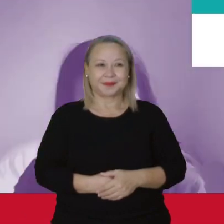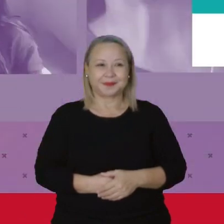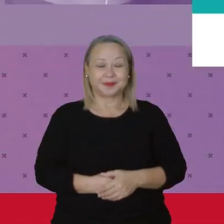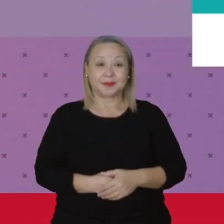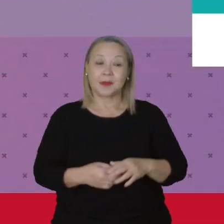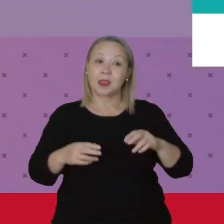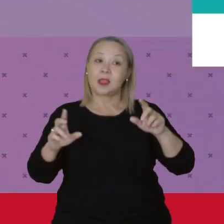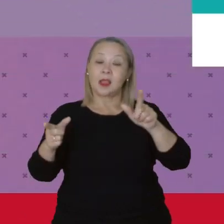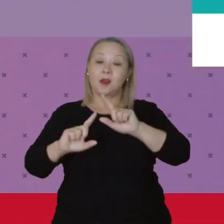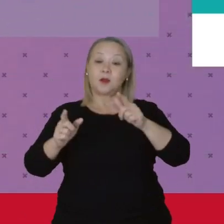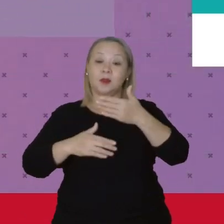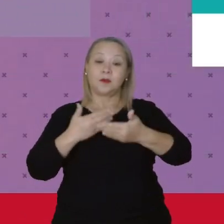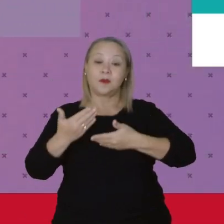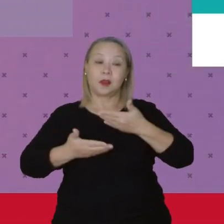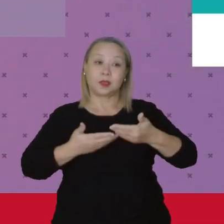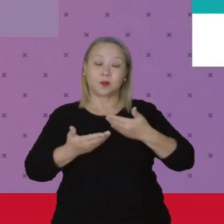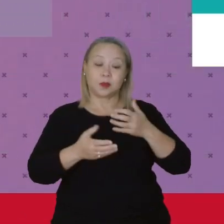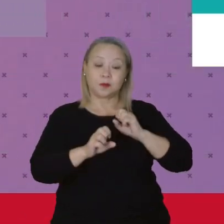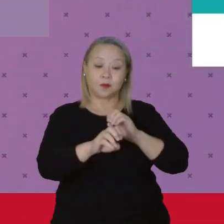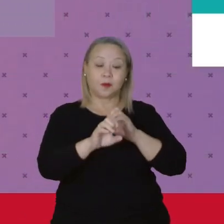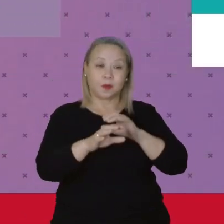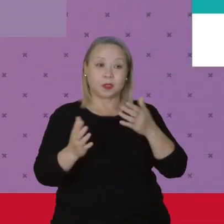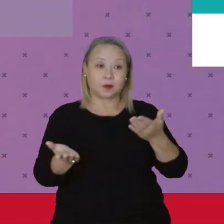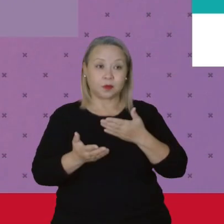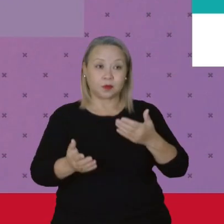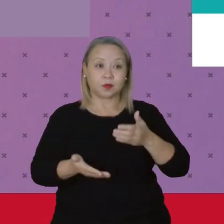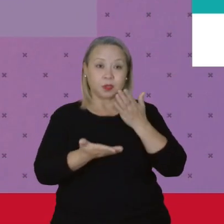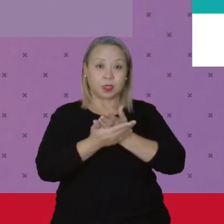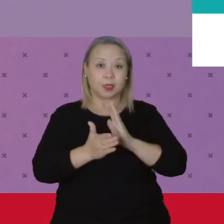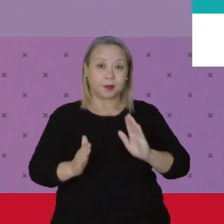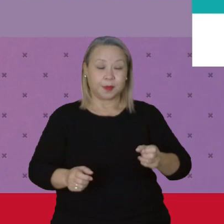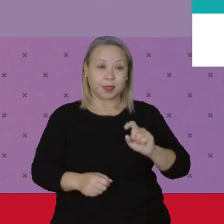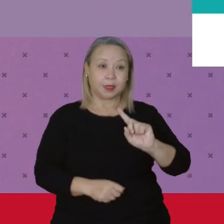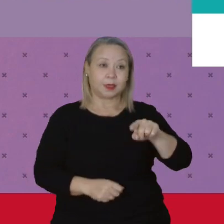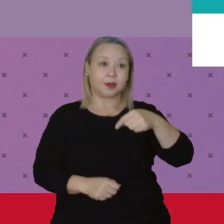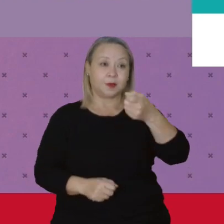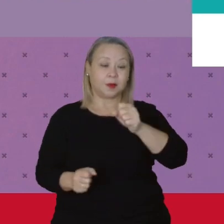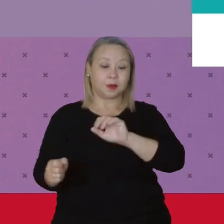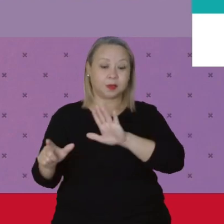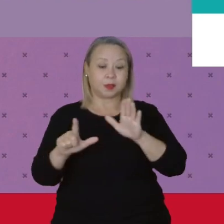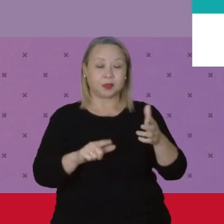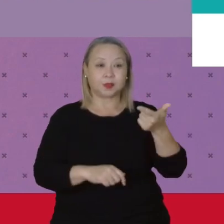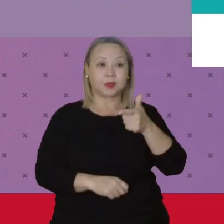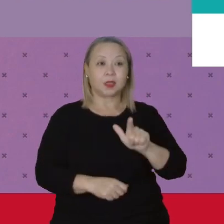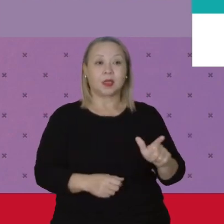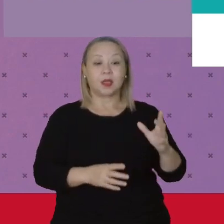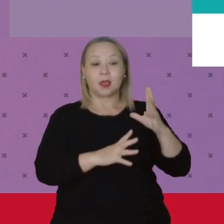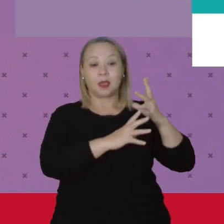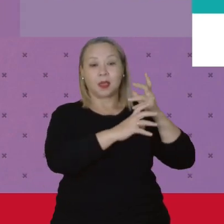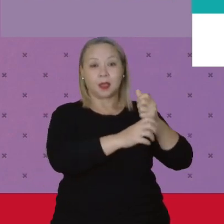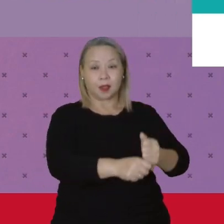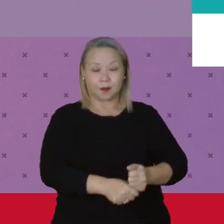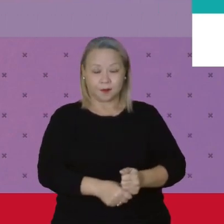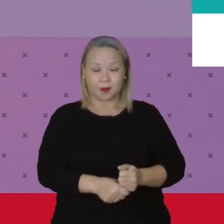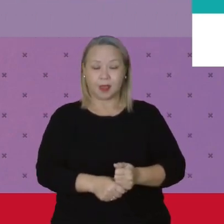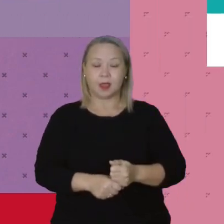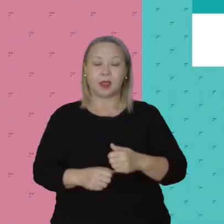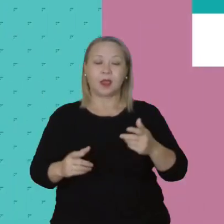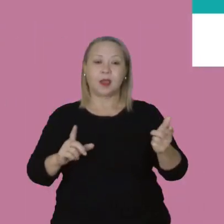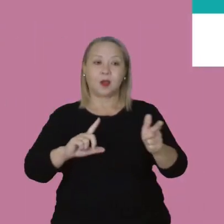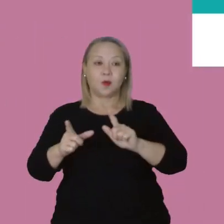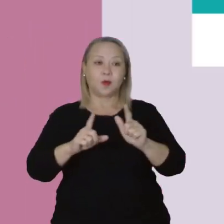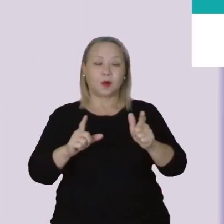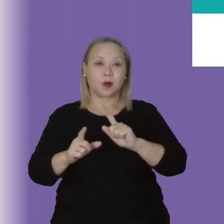O TV Elas por Elas Formação de hoje fica por aqui. Na próxima semana, vamos rever o programa sobre gênero e cidade.